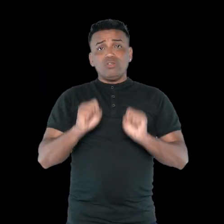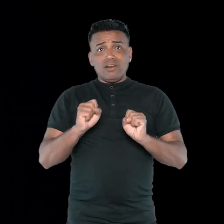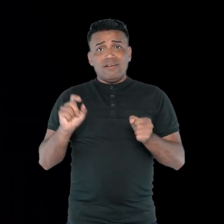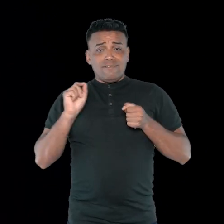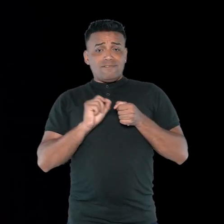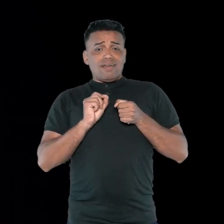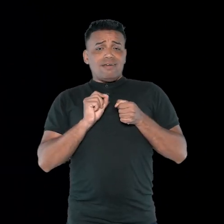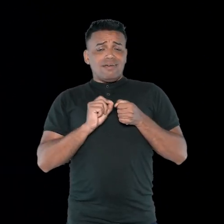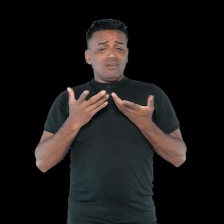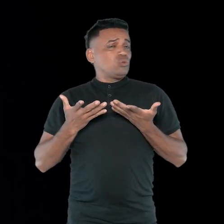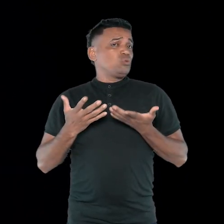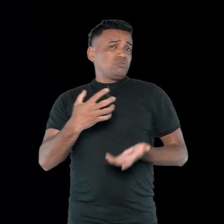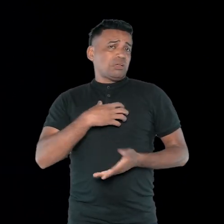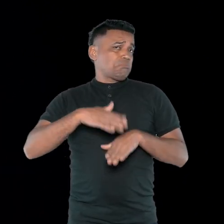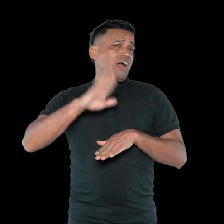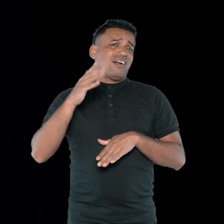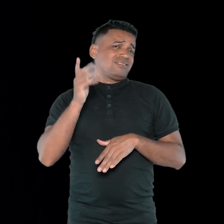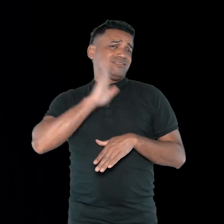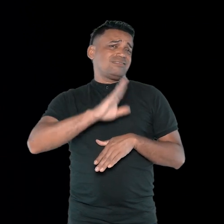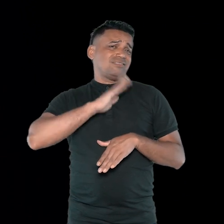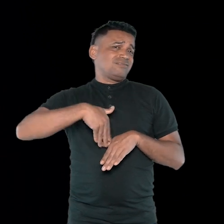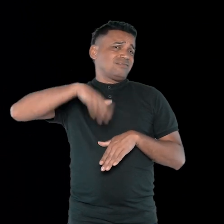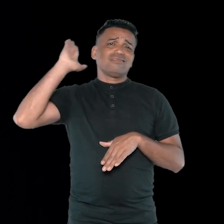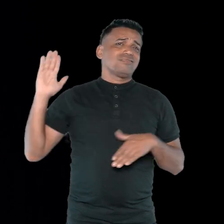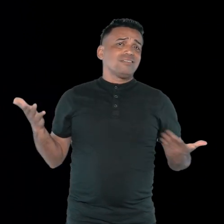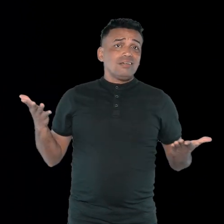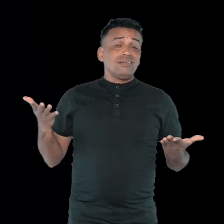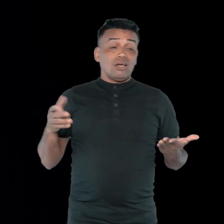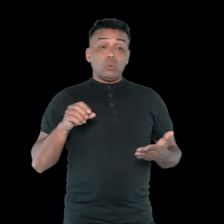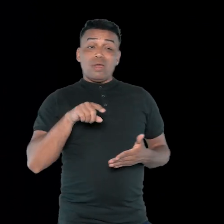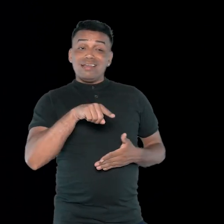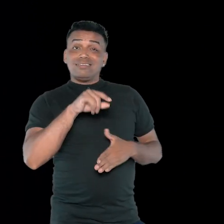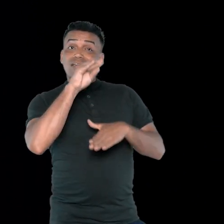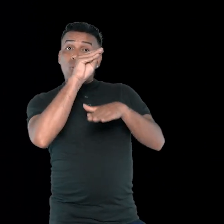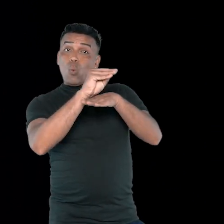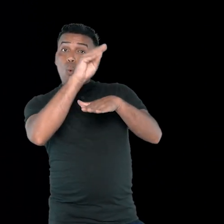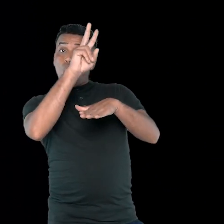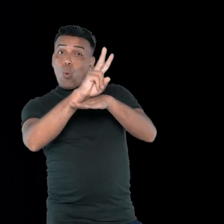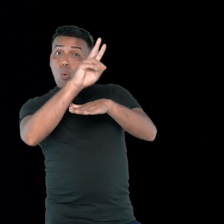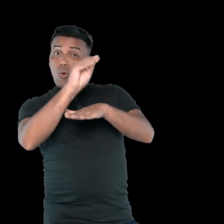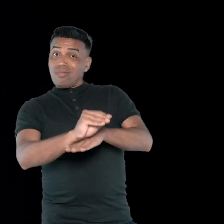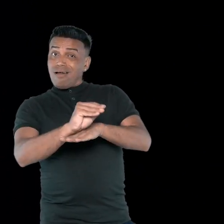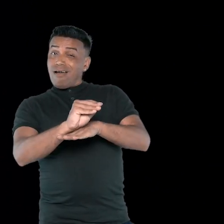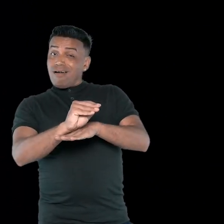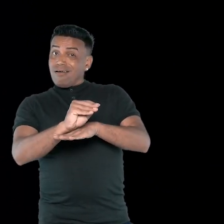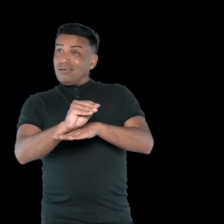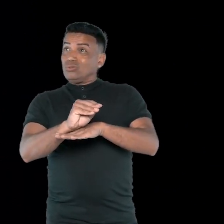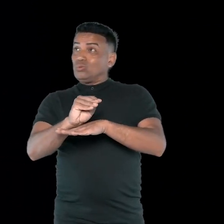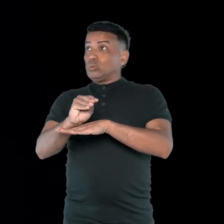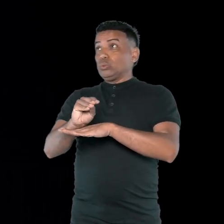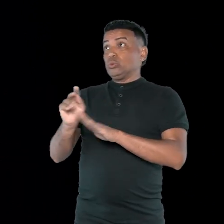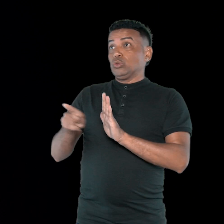forma mais interessante, né? Se seria possível a gente fazer com que esse cuidado seja algo